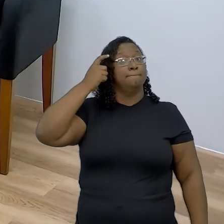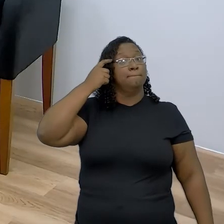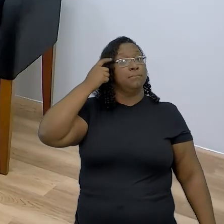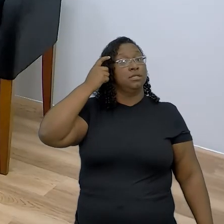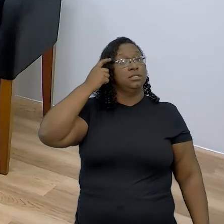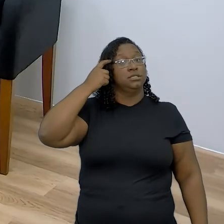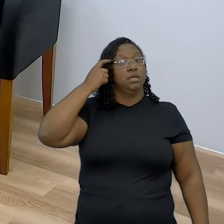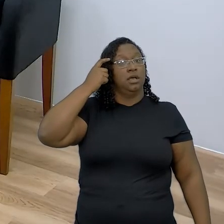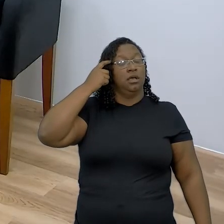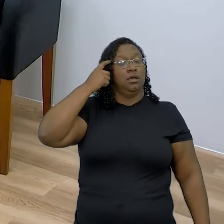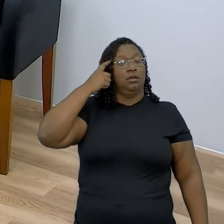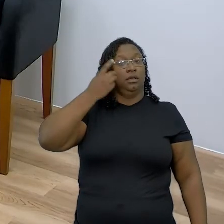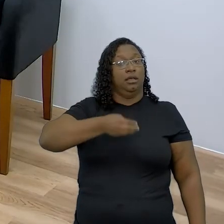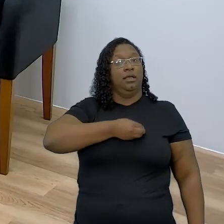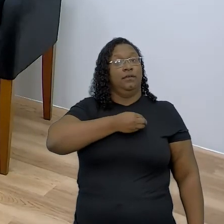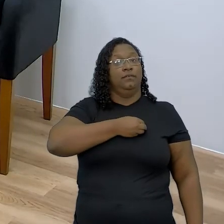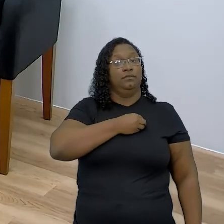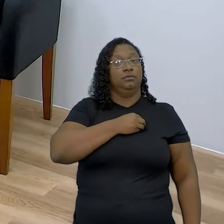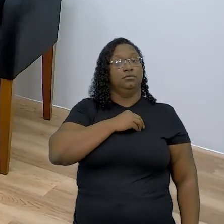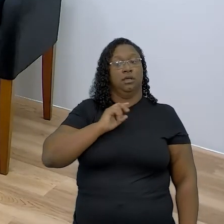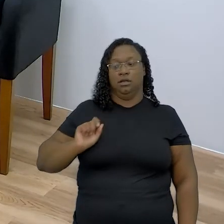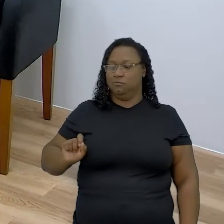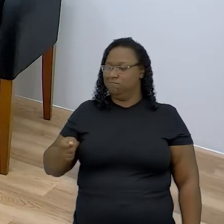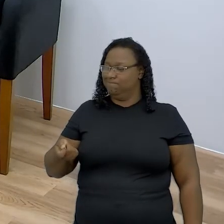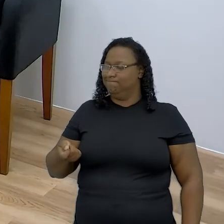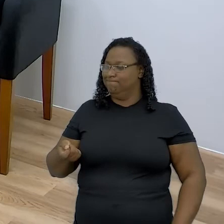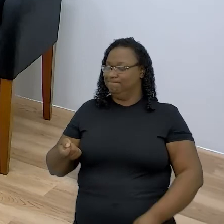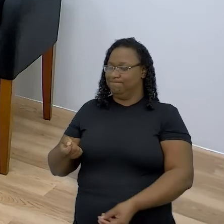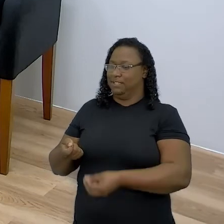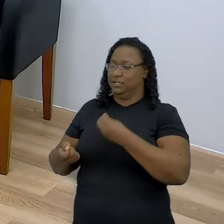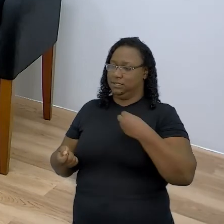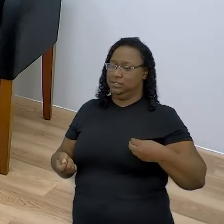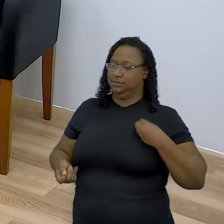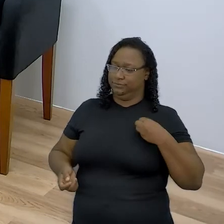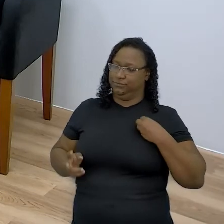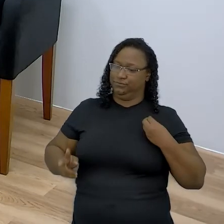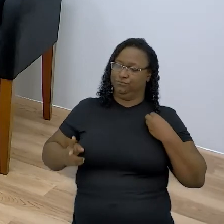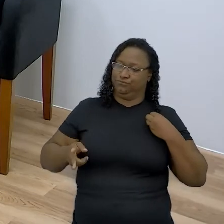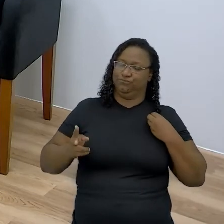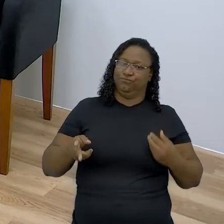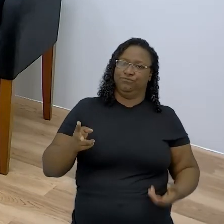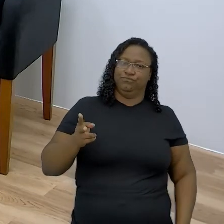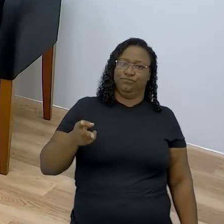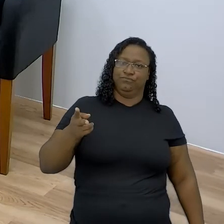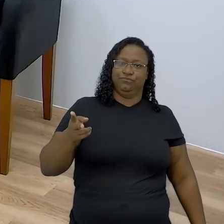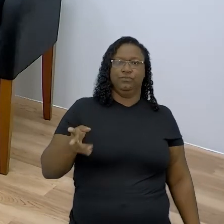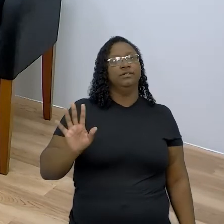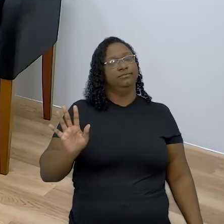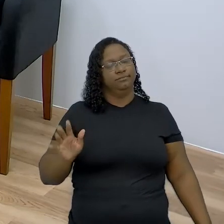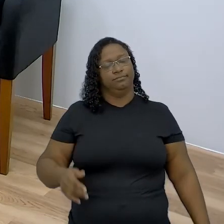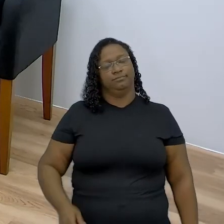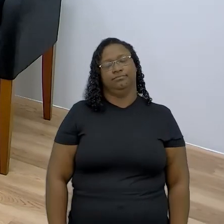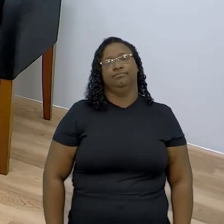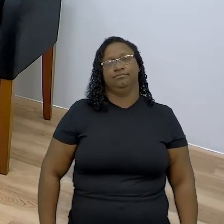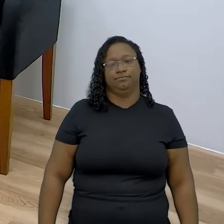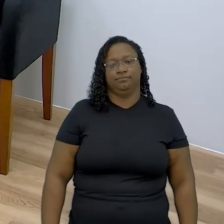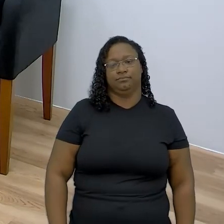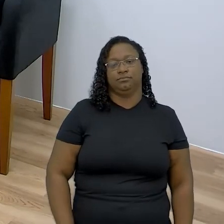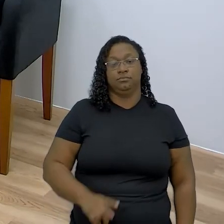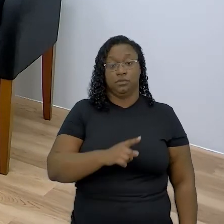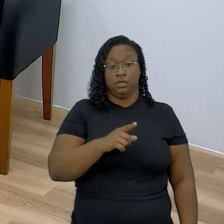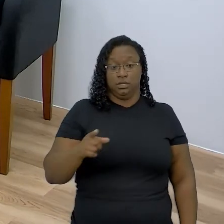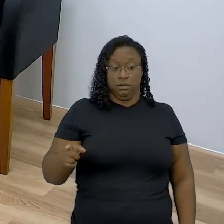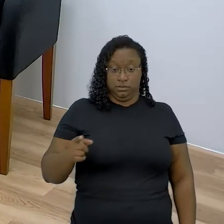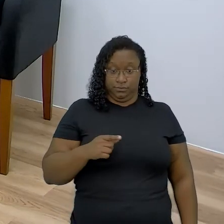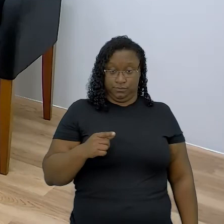maior, manter a mesma coisa ligada por mais tempo, você está realmente gastando mais. Exatamente. Do que pegar um produto que só... Intuitivamente. Intuitivamente, né? Sim. Bom, certo. Gente, eu espero